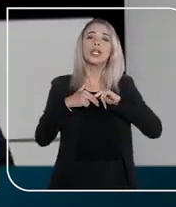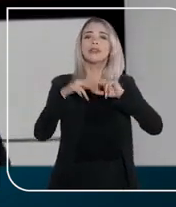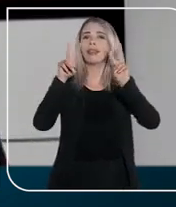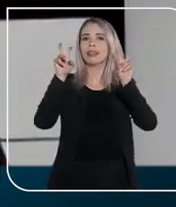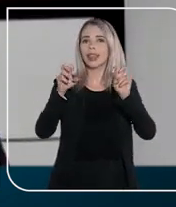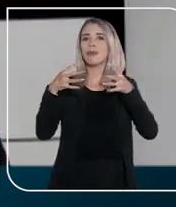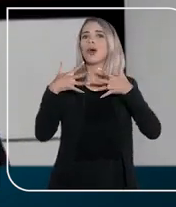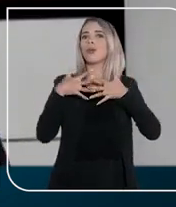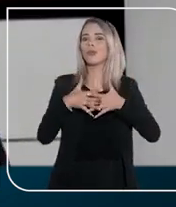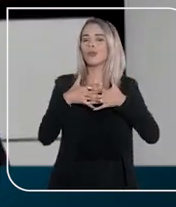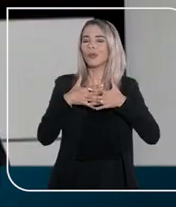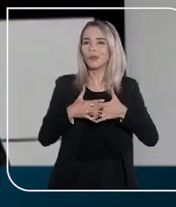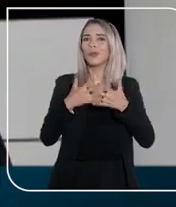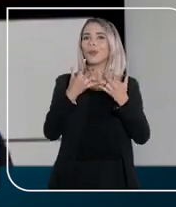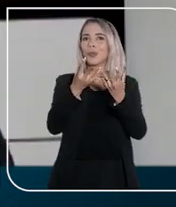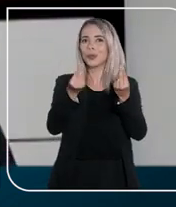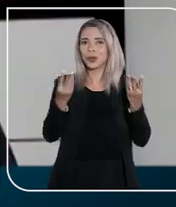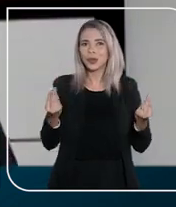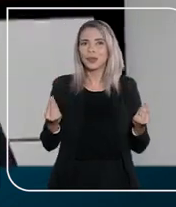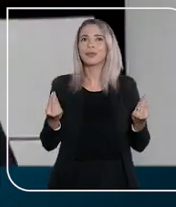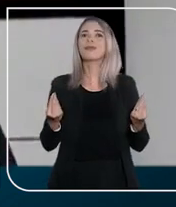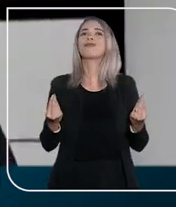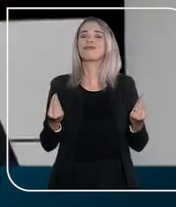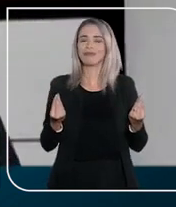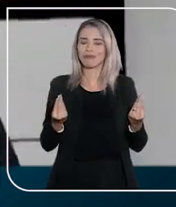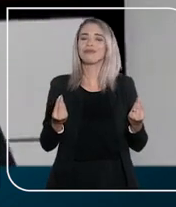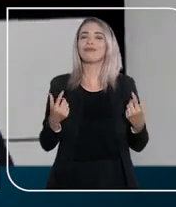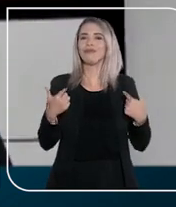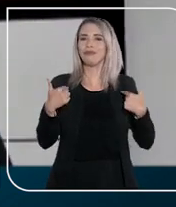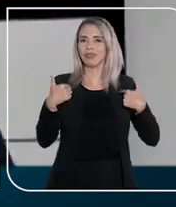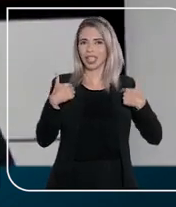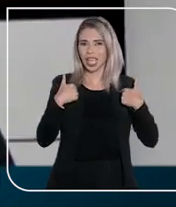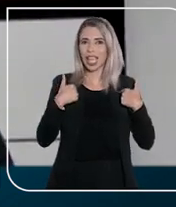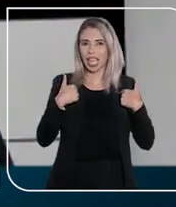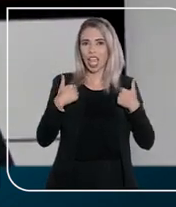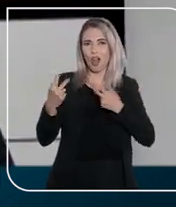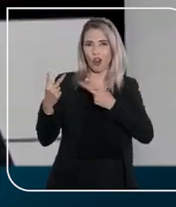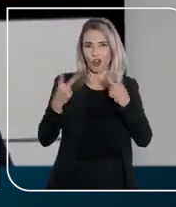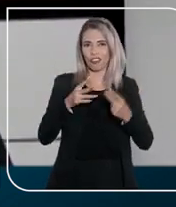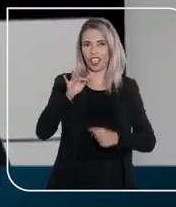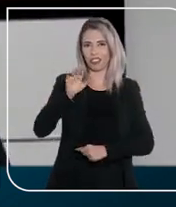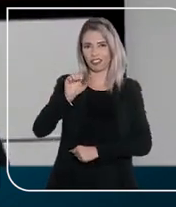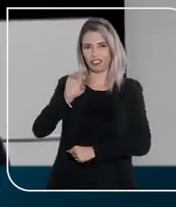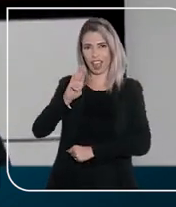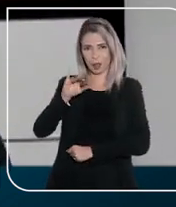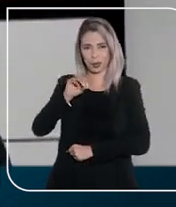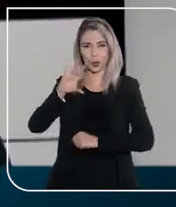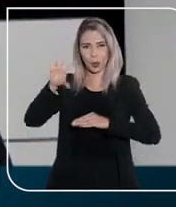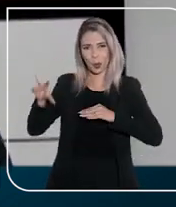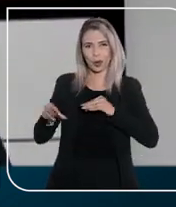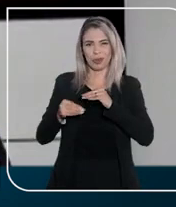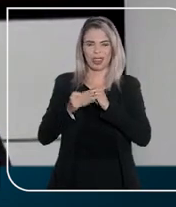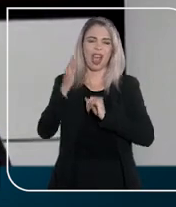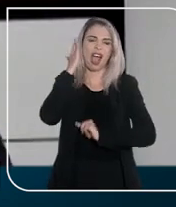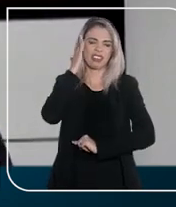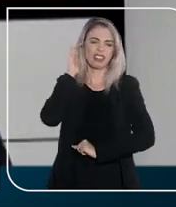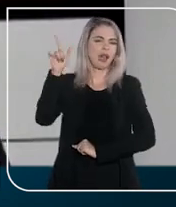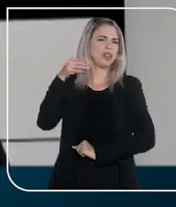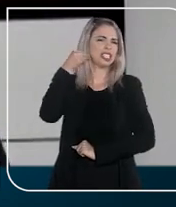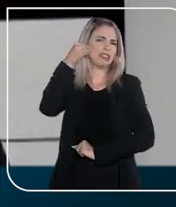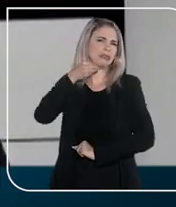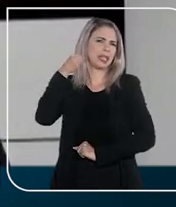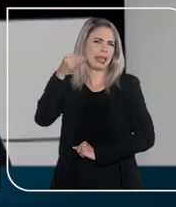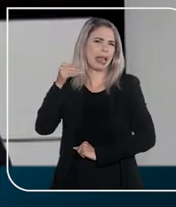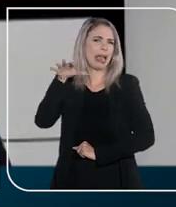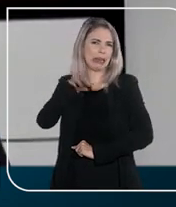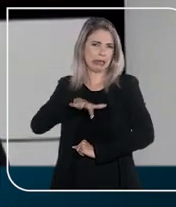tão complexo, e aqui eu, inclusive, convido o professor Fábio a falar um pouco a respeito disso, que eu sei que ele tem bastante expertise nessa